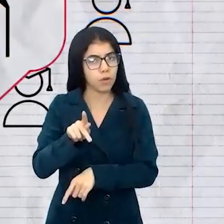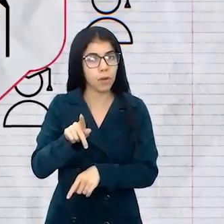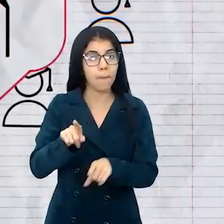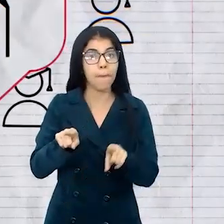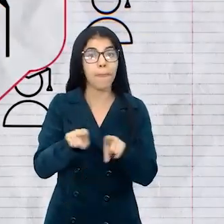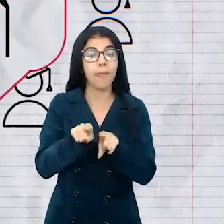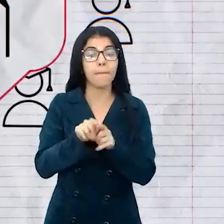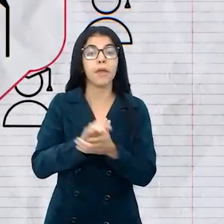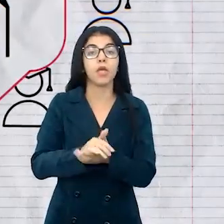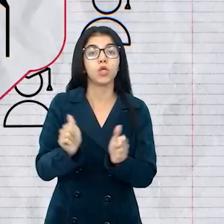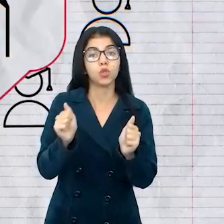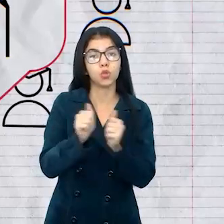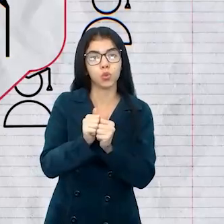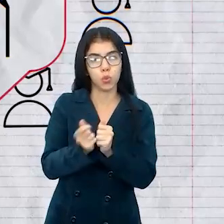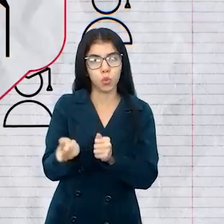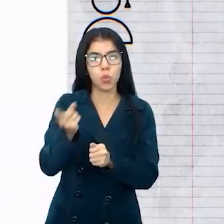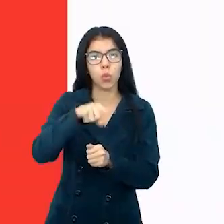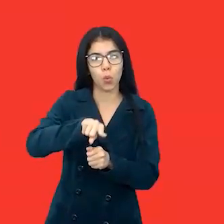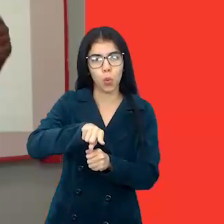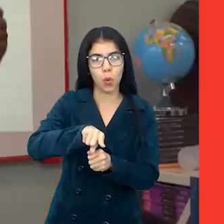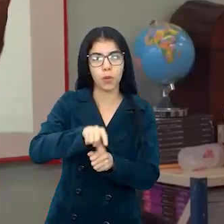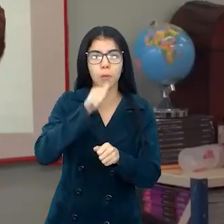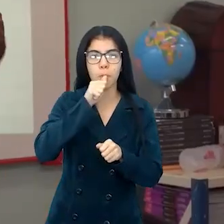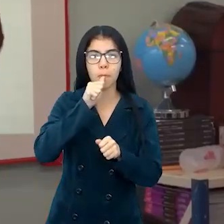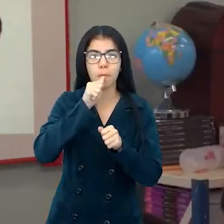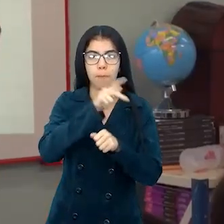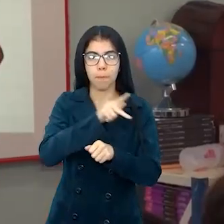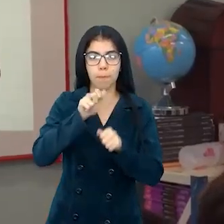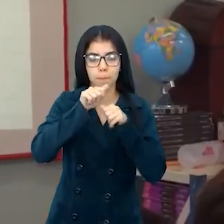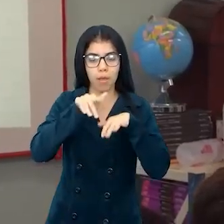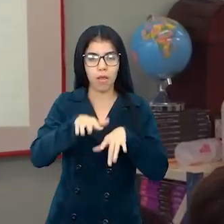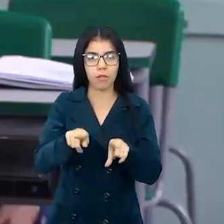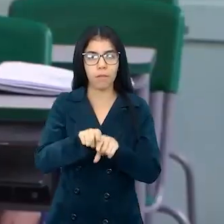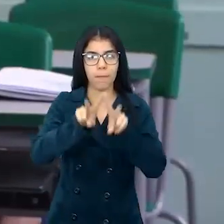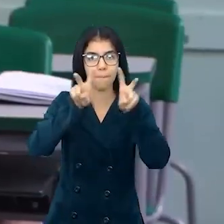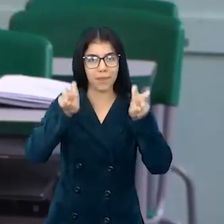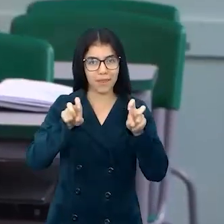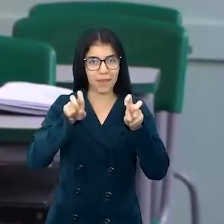esses professores, junto com esse professor multiplicador, conversarão